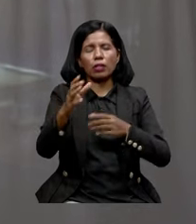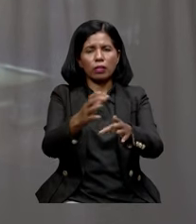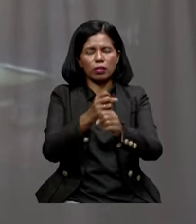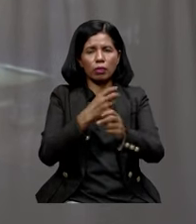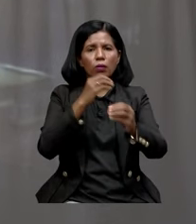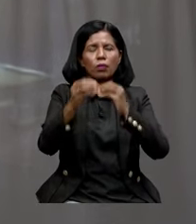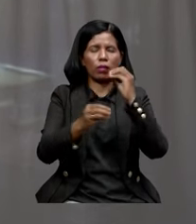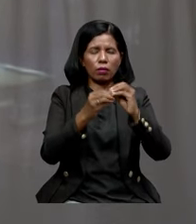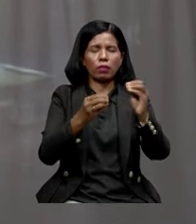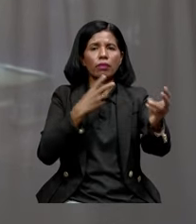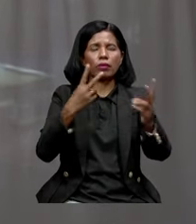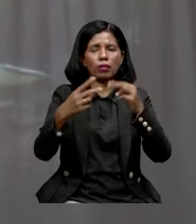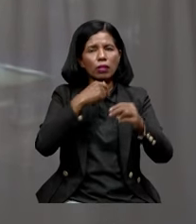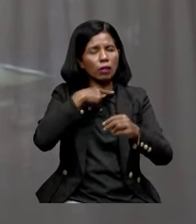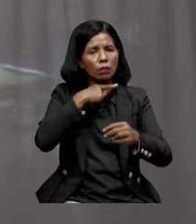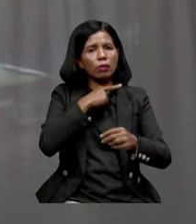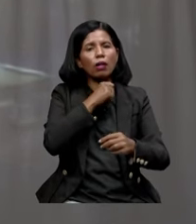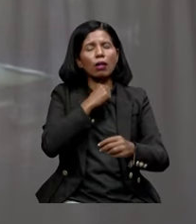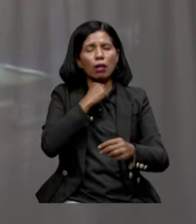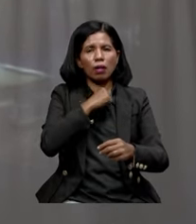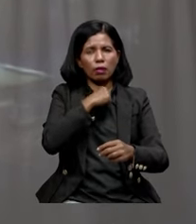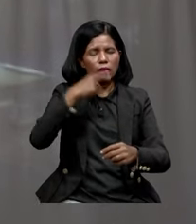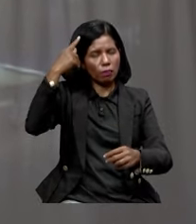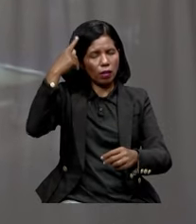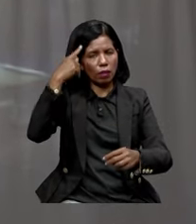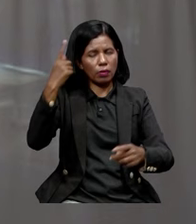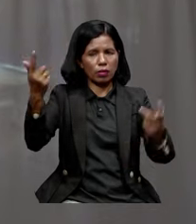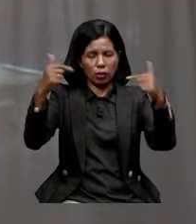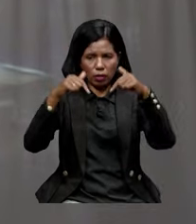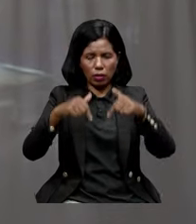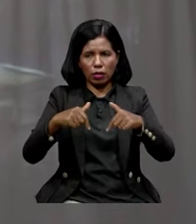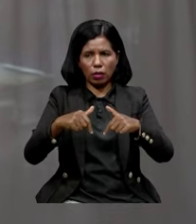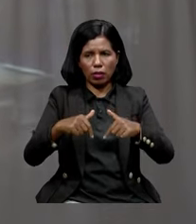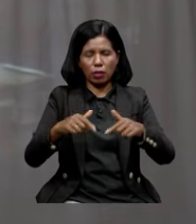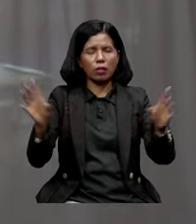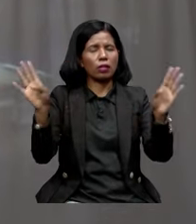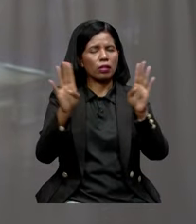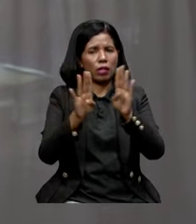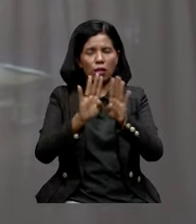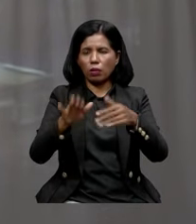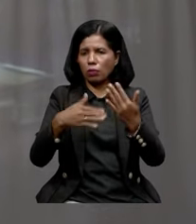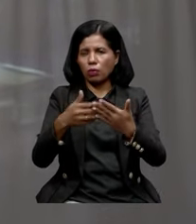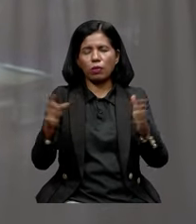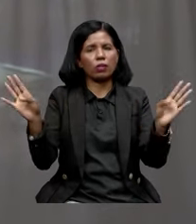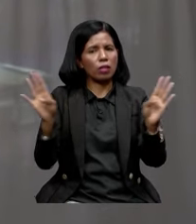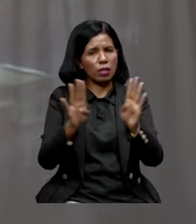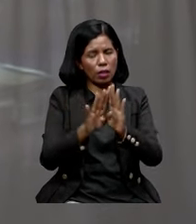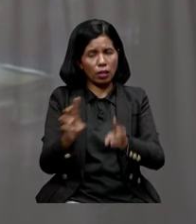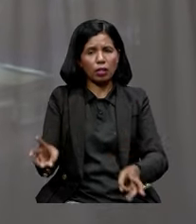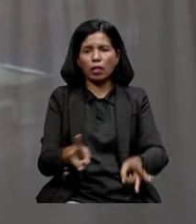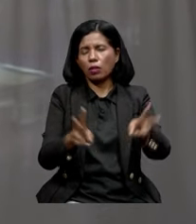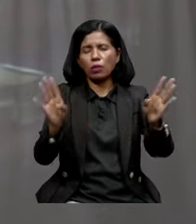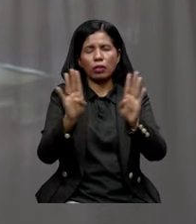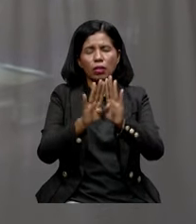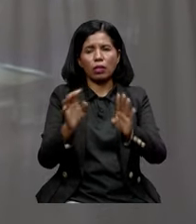visita Papa Francisco sei periado no dala hotu taka. Nebe sira percupa